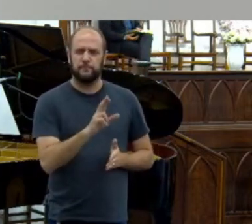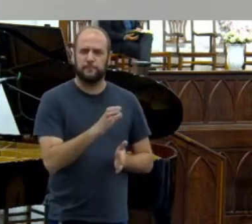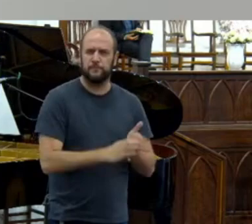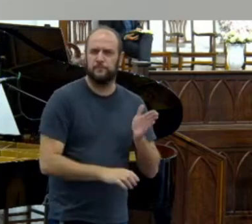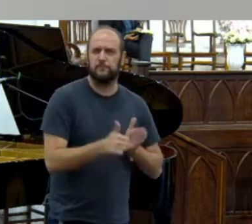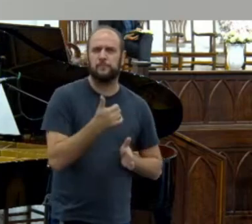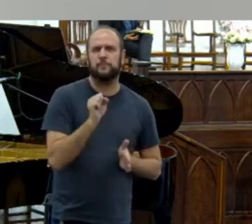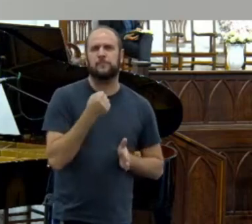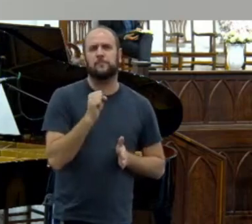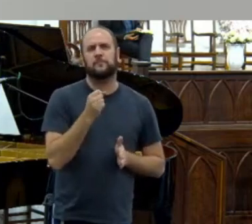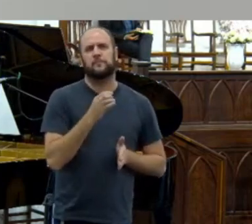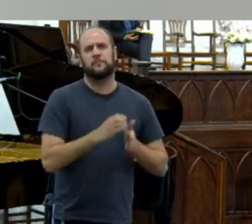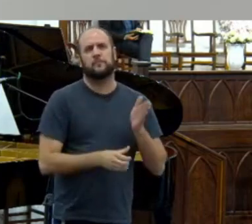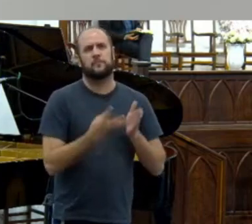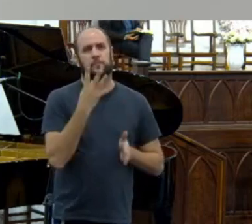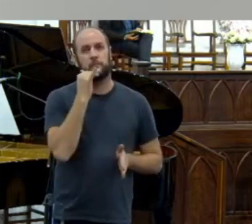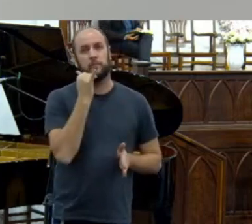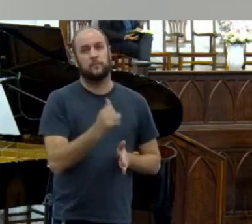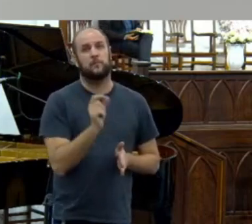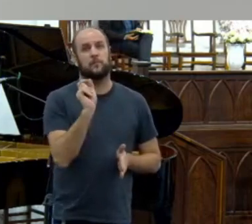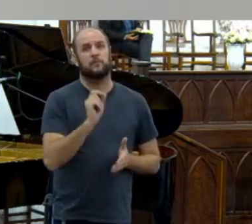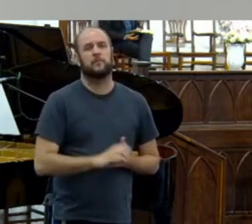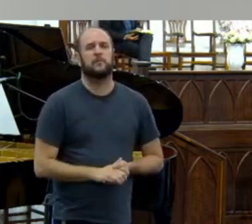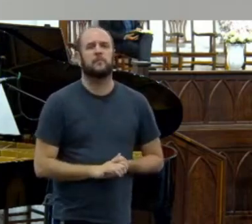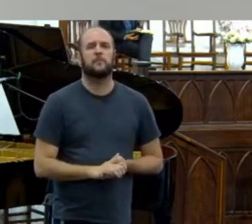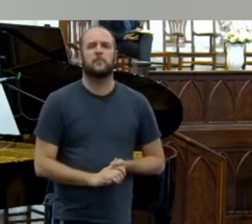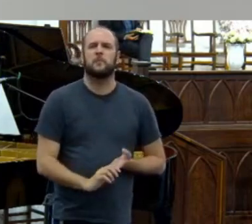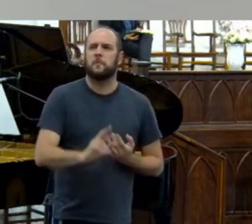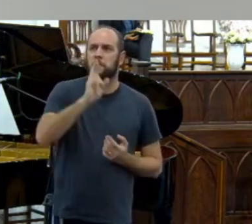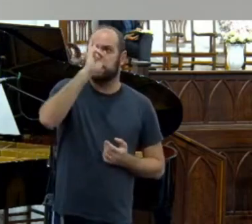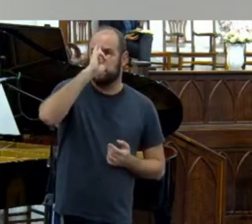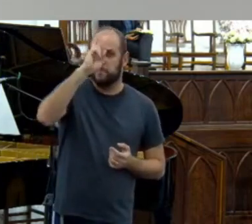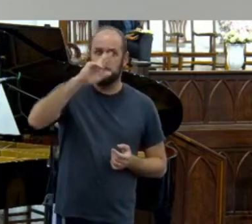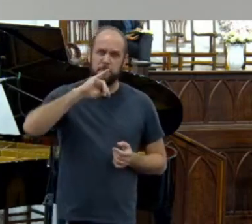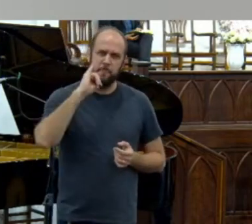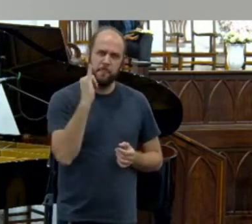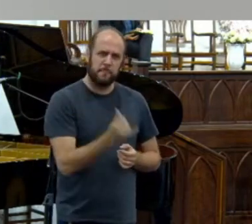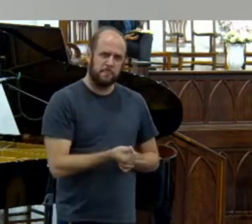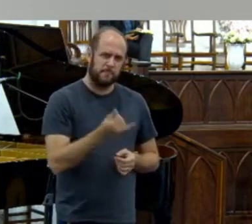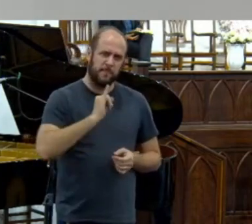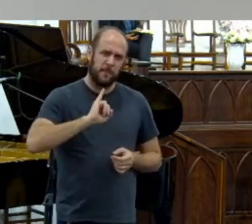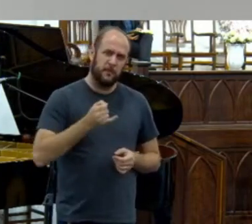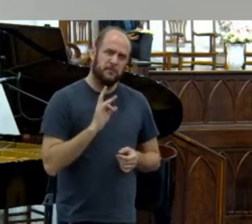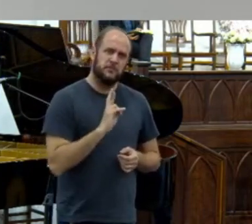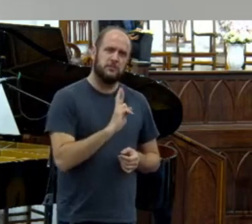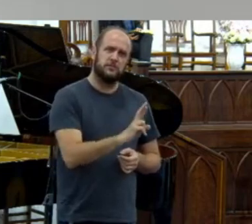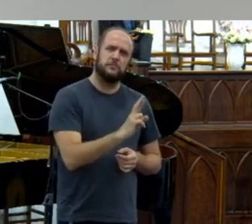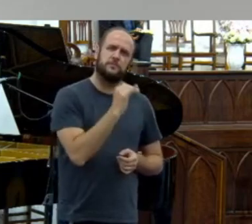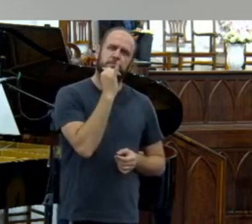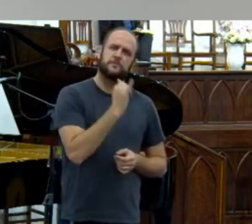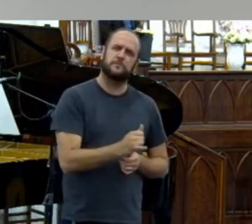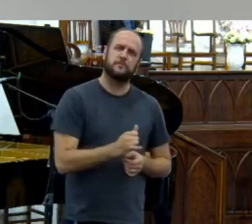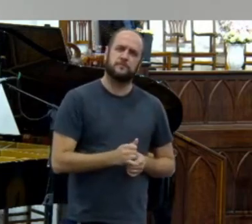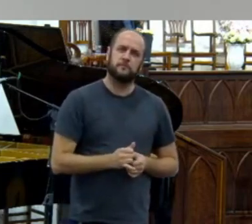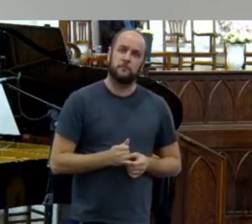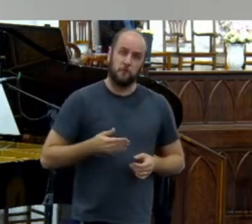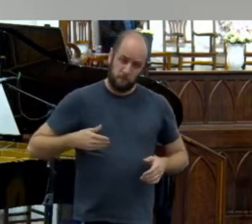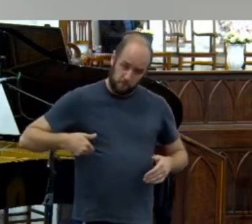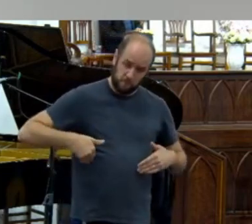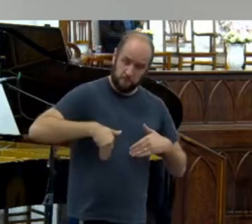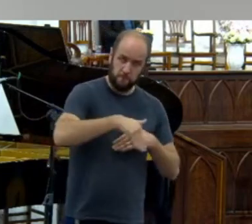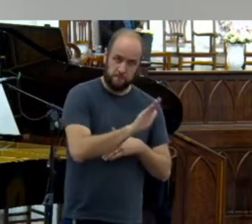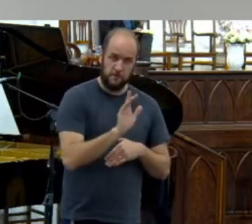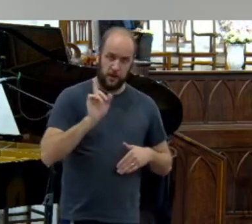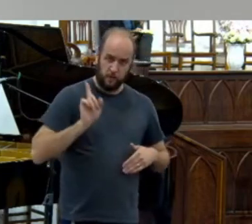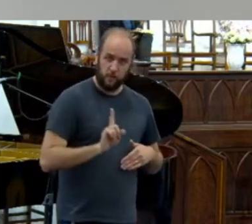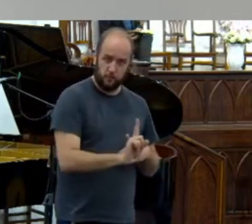18, 1-4 diz assim: palavra do Senhor que veio a Jeremias dizendo: dispõe-te, Jeremias, e